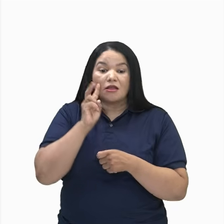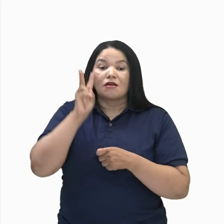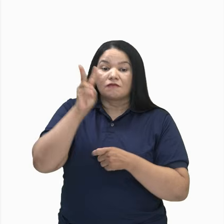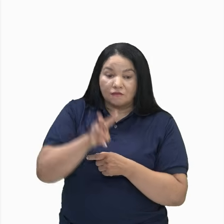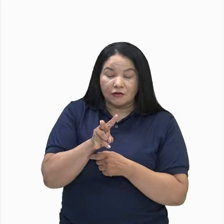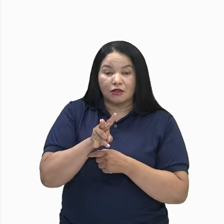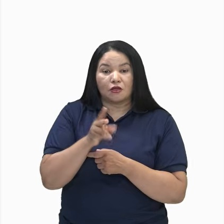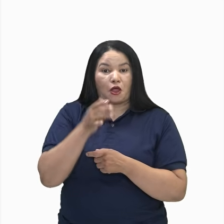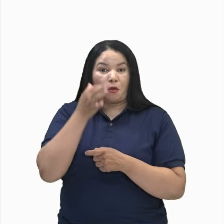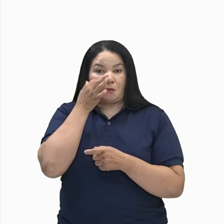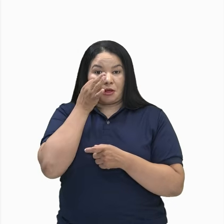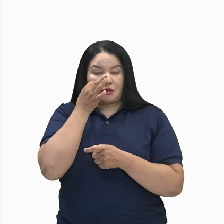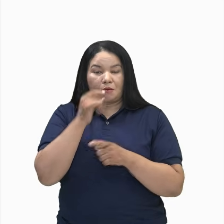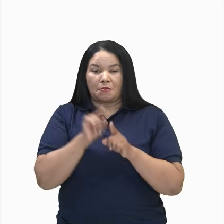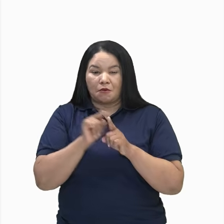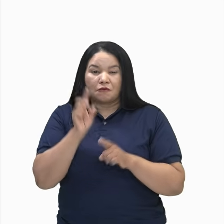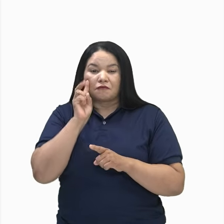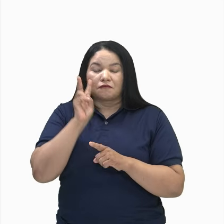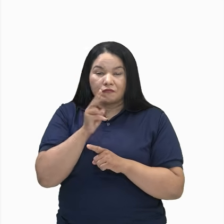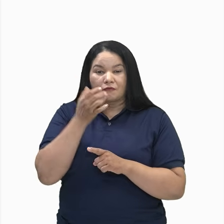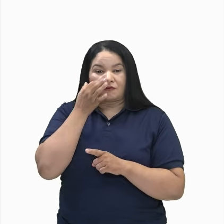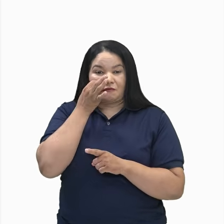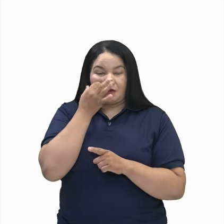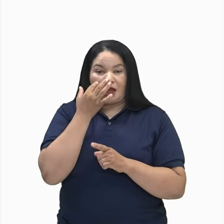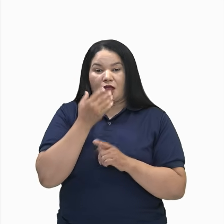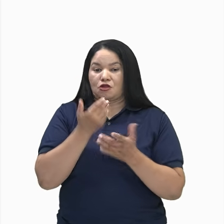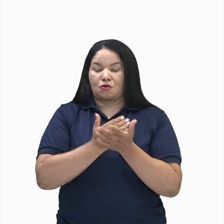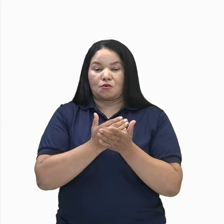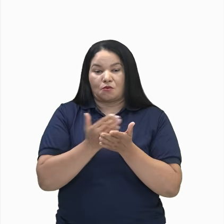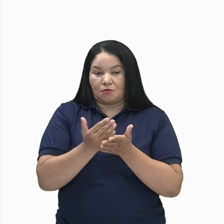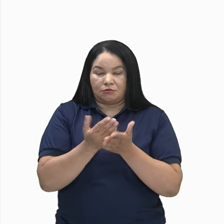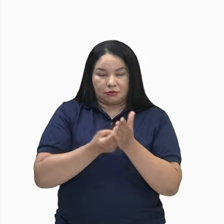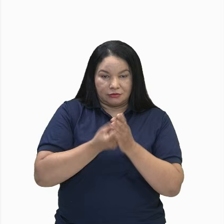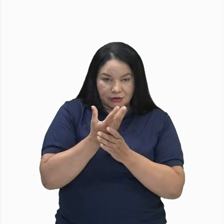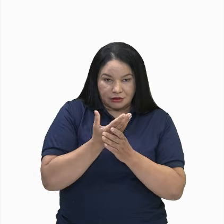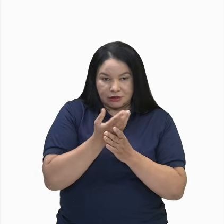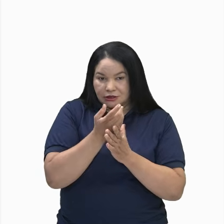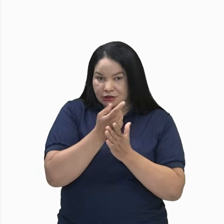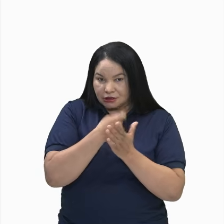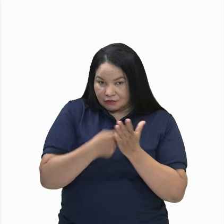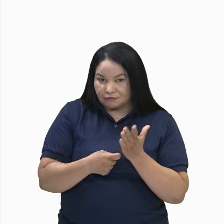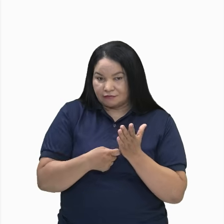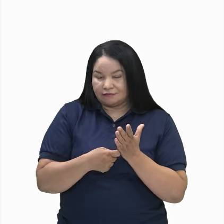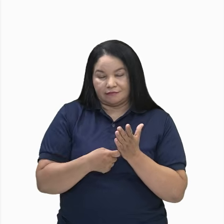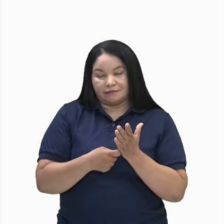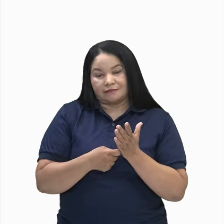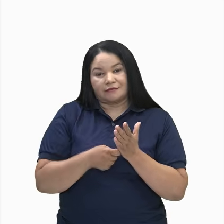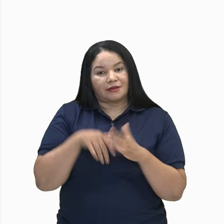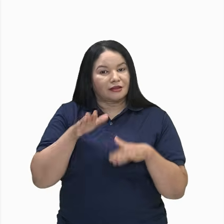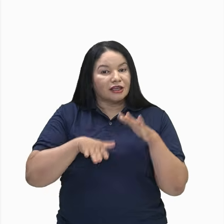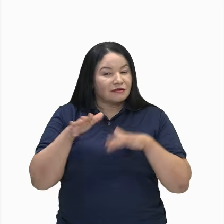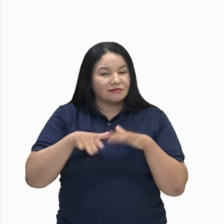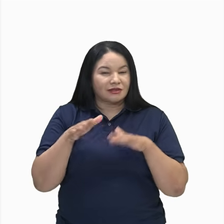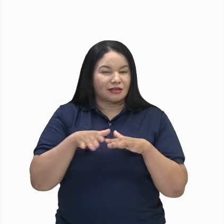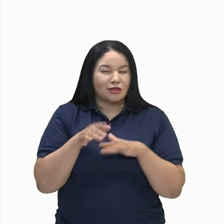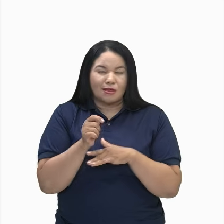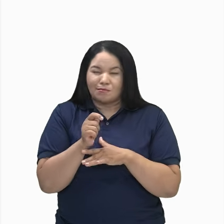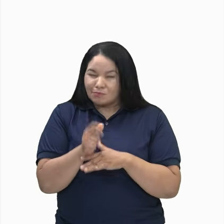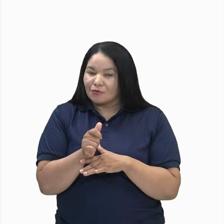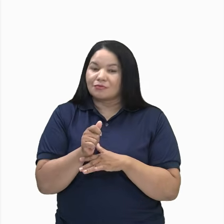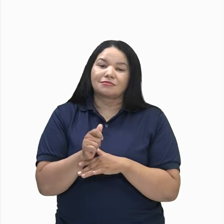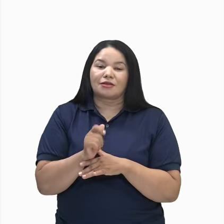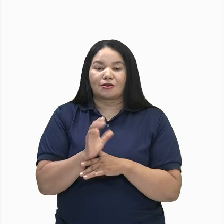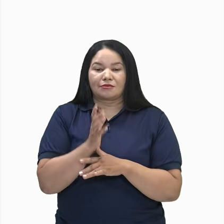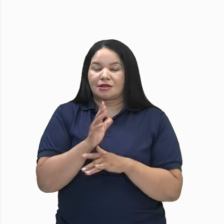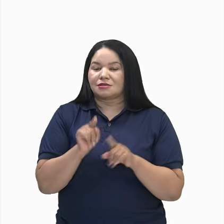dele e ele observou e começou a escrever. Isso é extremamente raro, tá, gente? Não é a maior parte